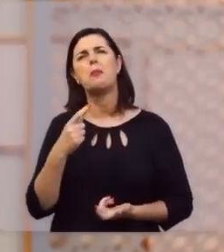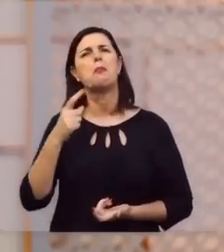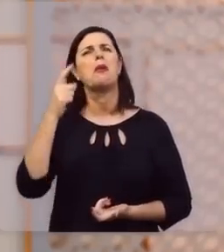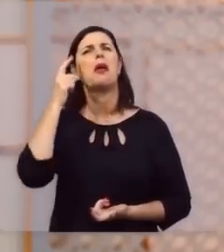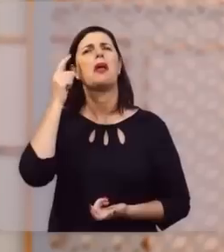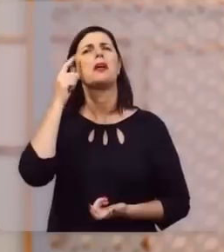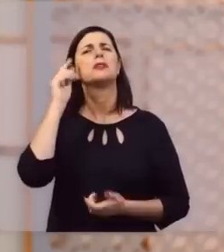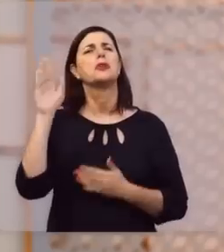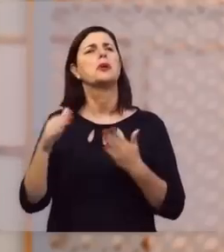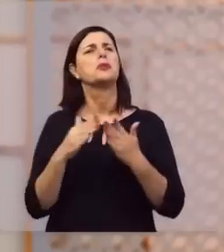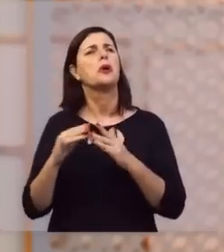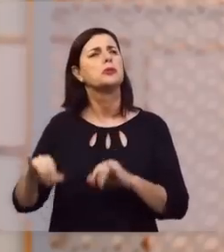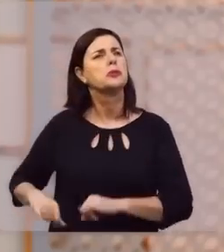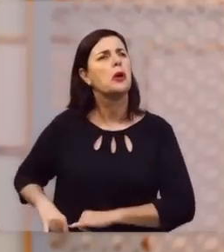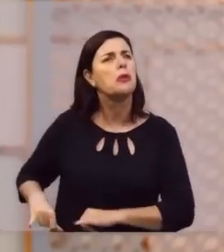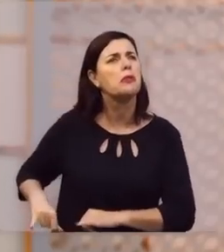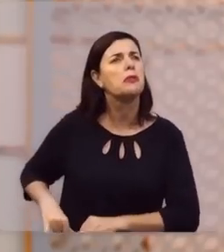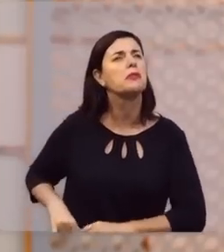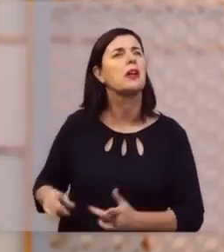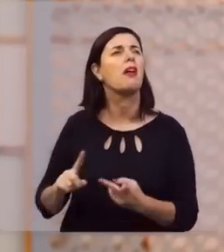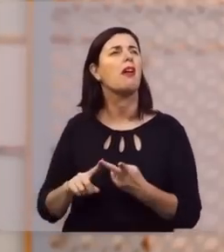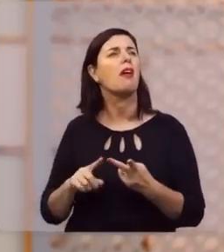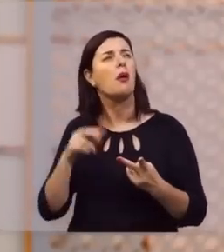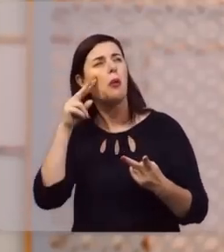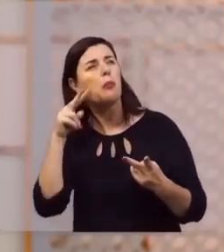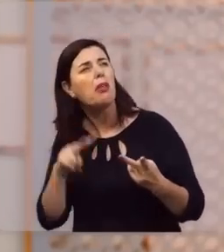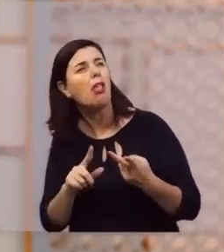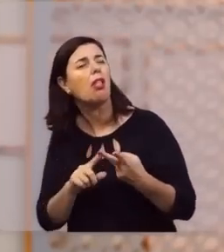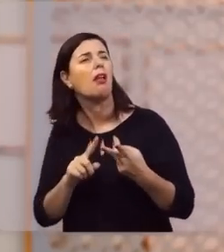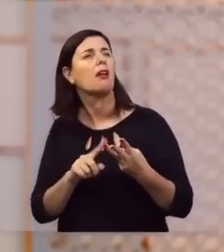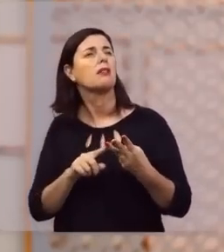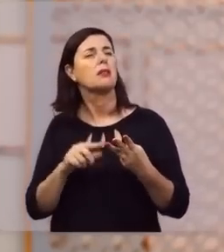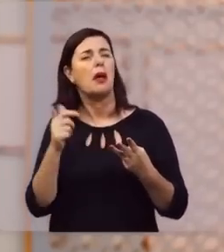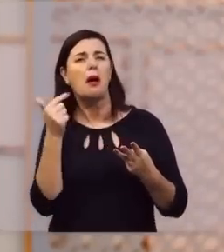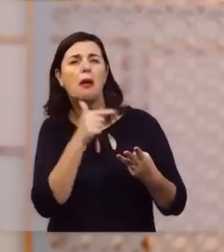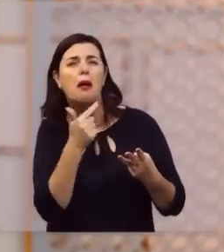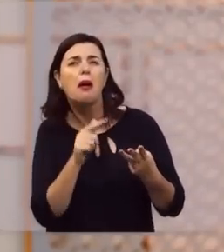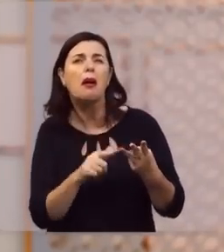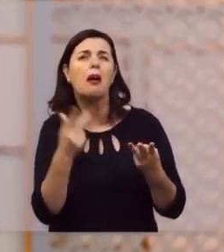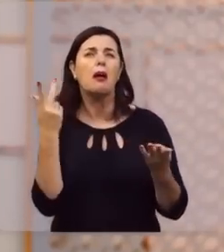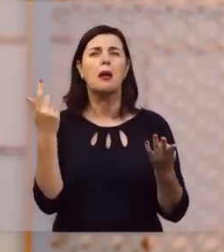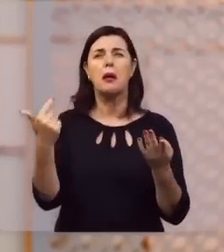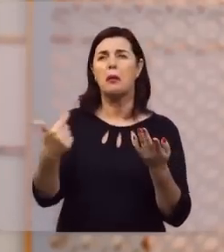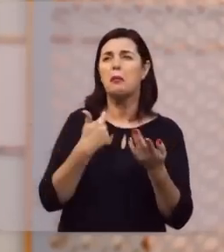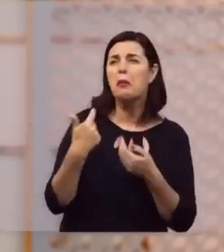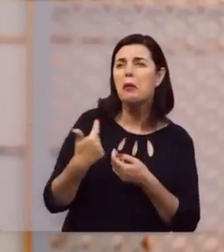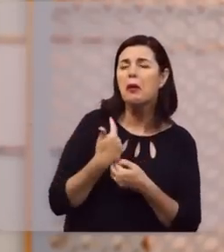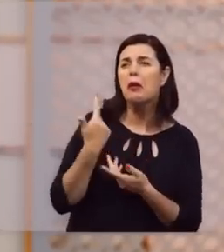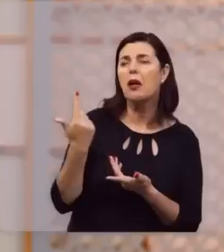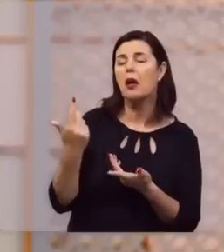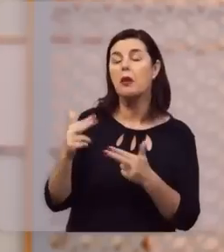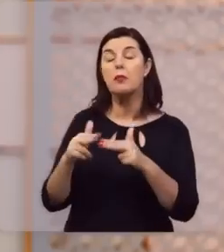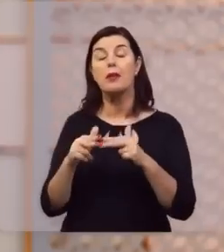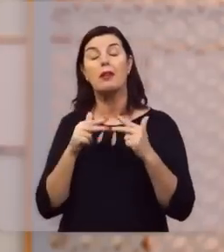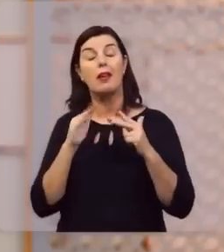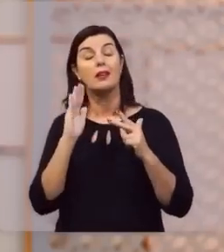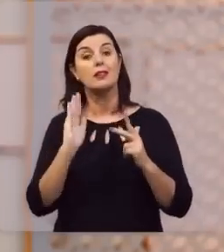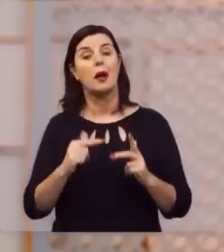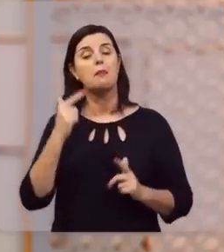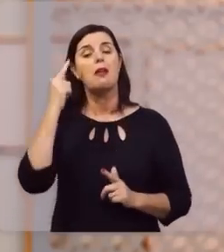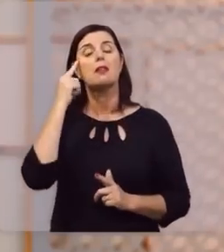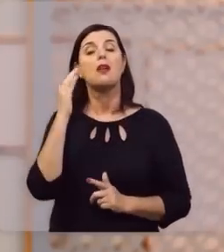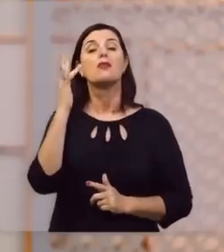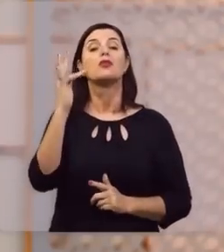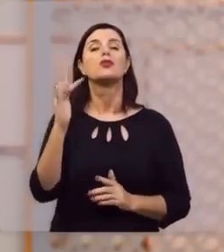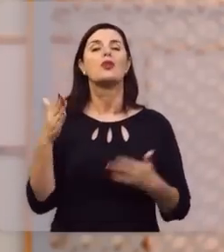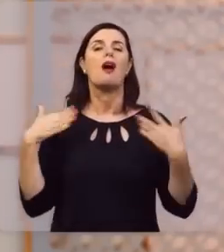não levou em conta toda dor todo sofrimento toda humilhação todas zombaria todo escárnio da Cruz aquela alegria que estava proposta